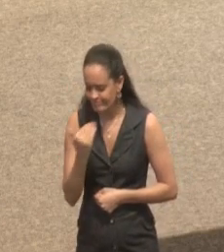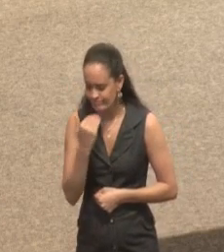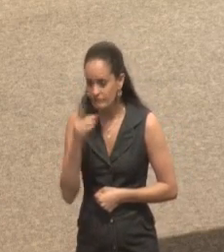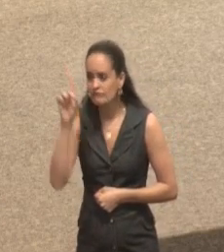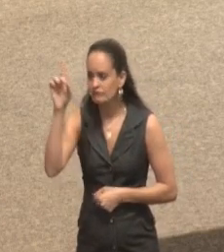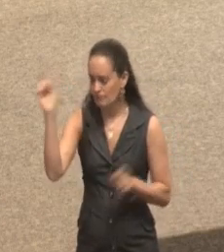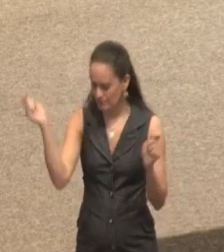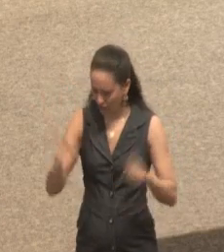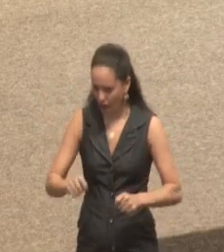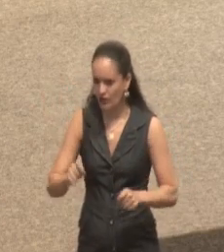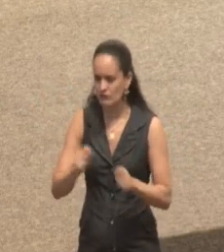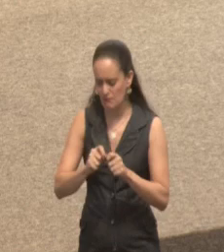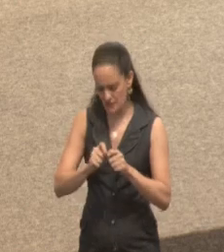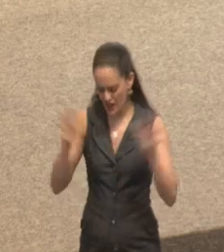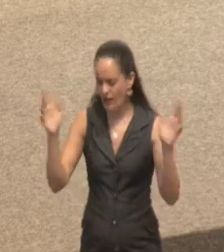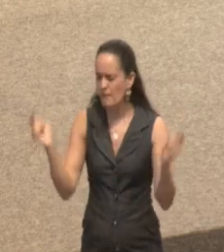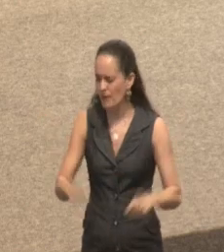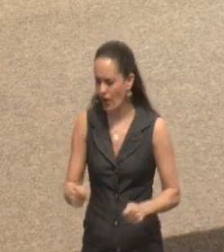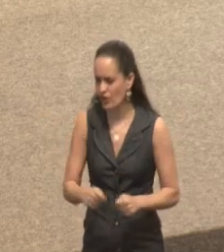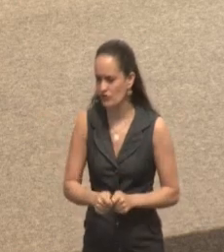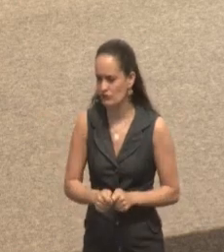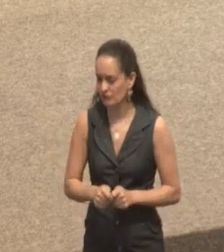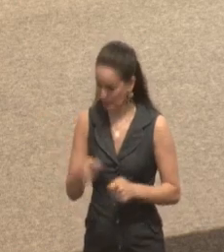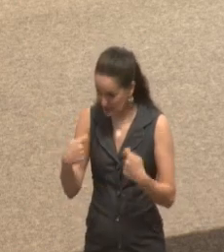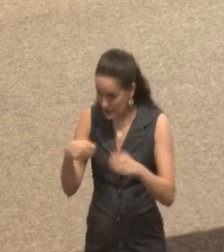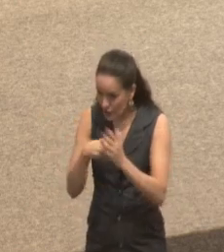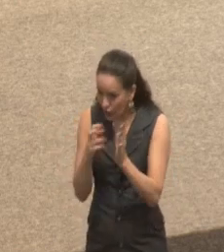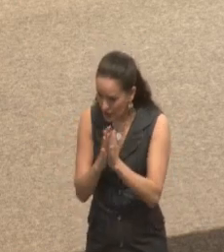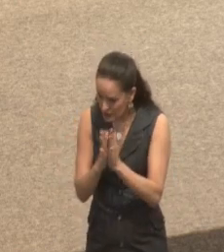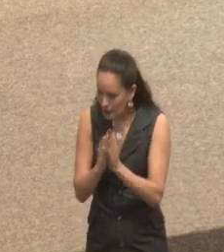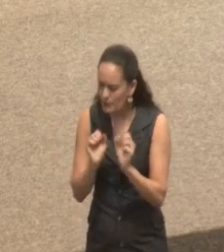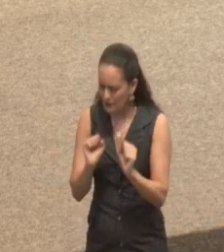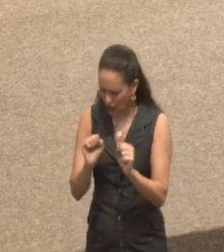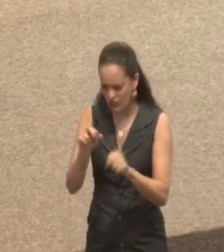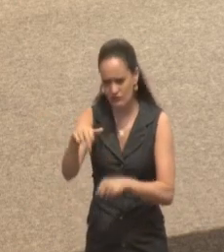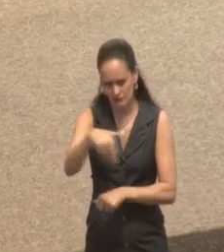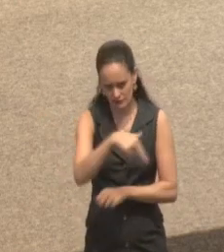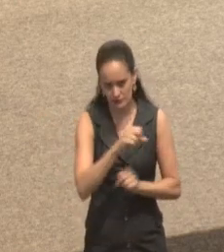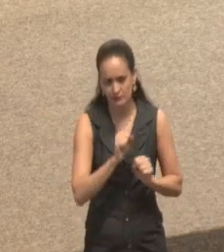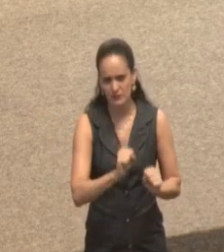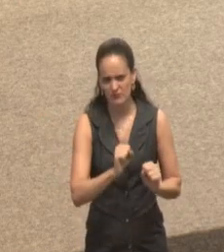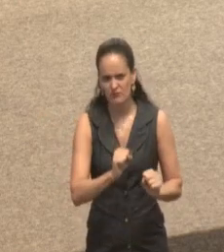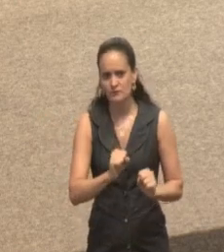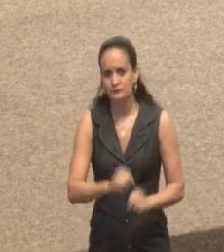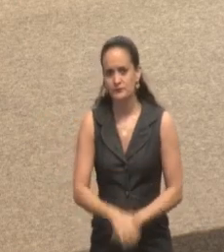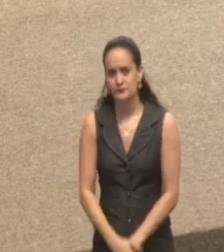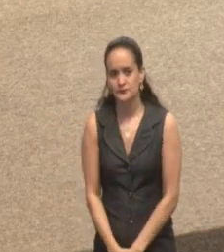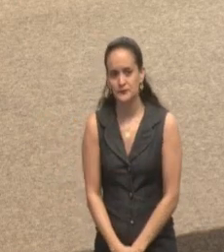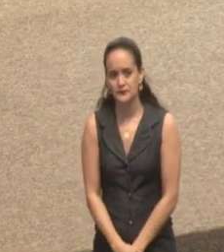Eu preciso de oração. Ora por mim. Pode vir aqui à frente para a gente orar.